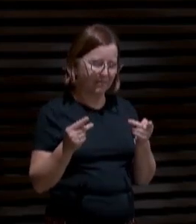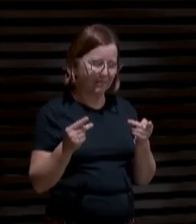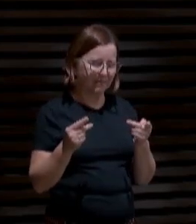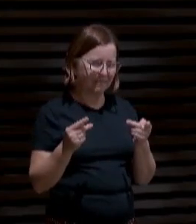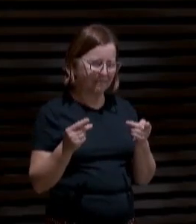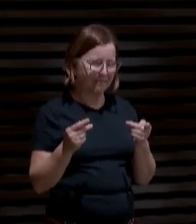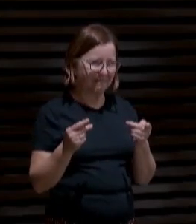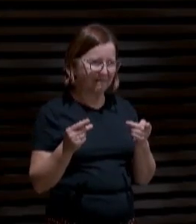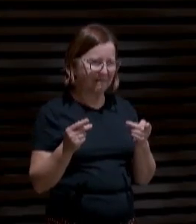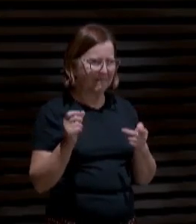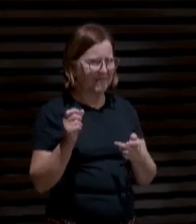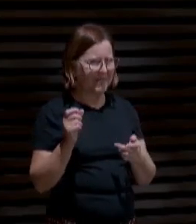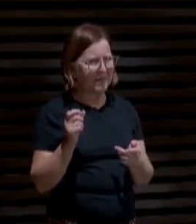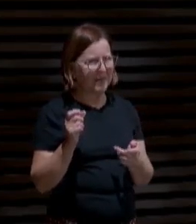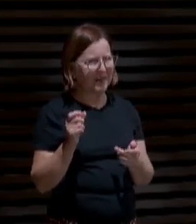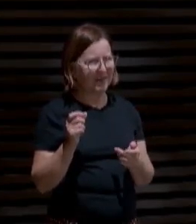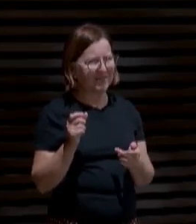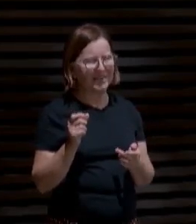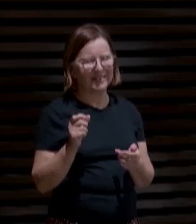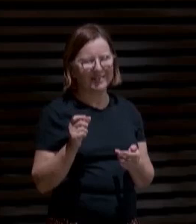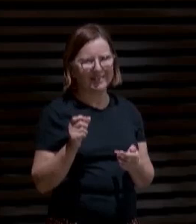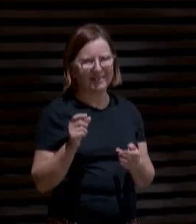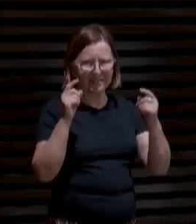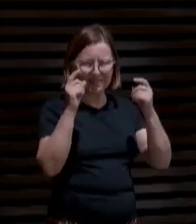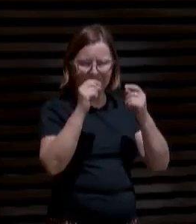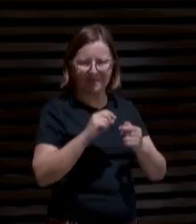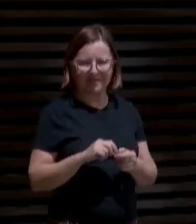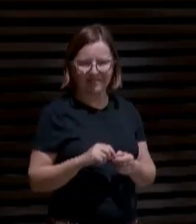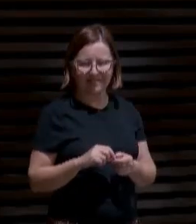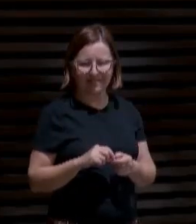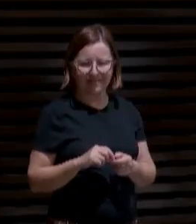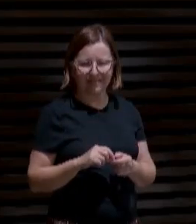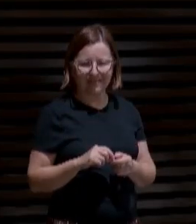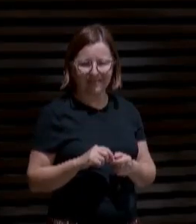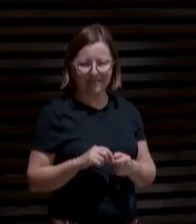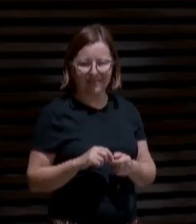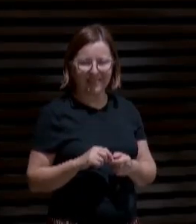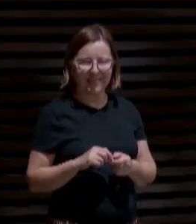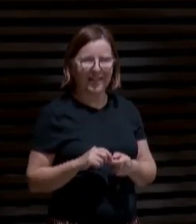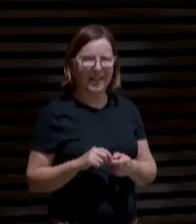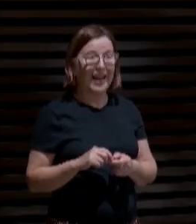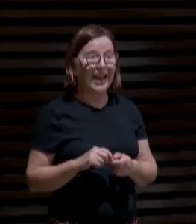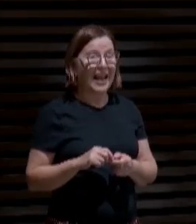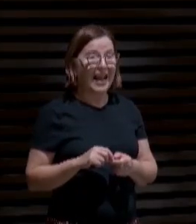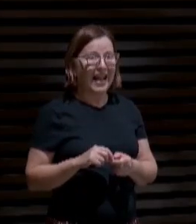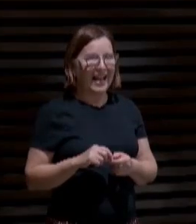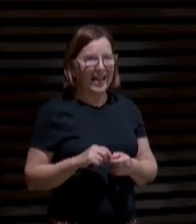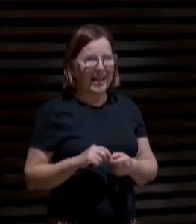cacopoios. A palavra cacopoios é praticante de fake news,